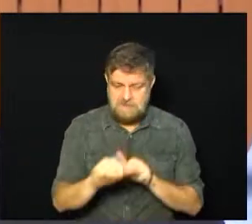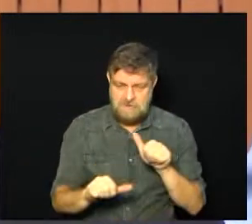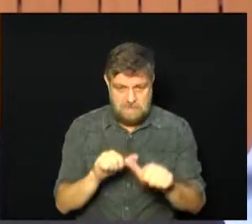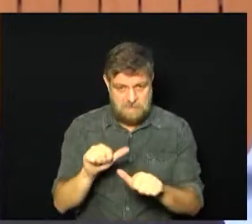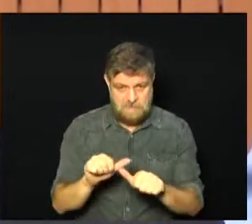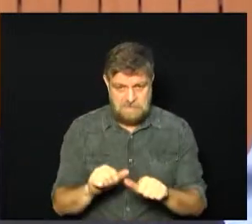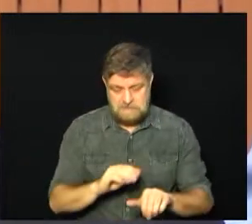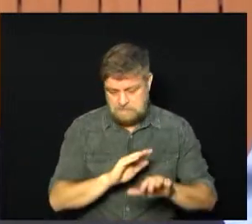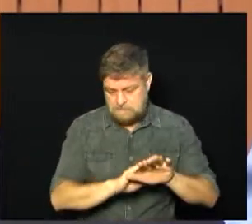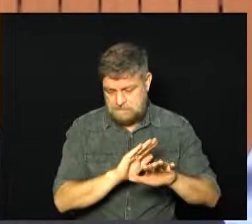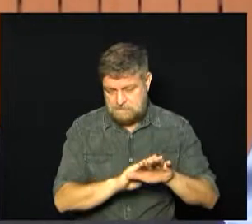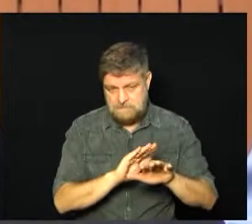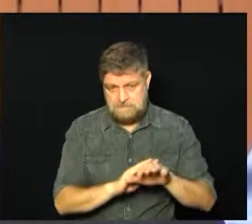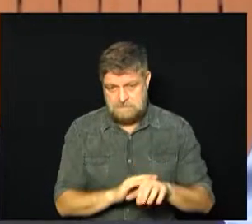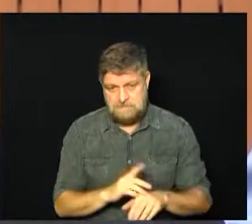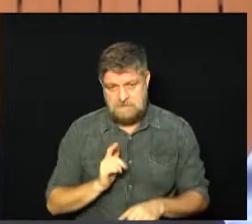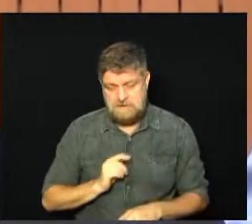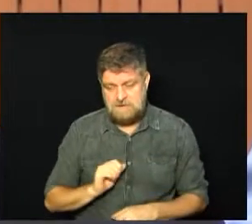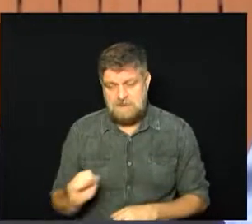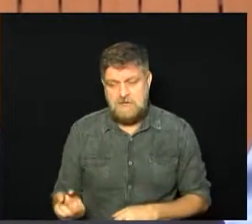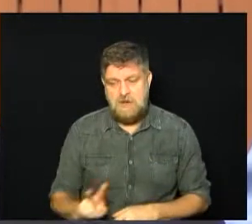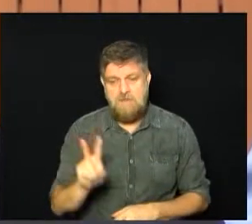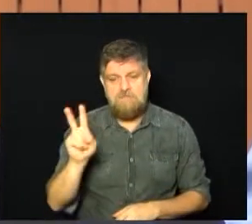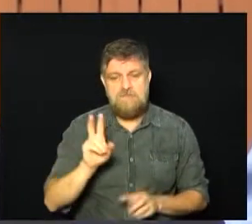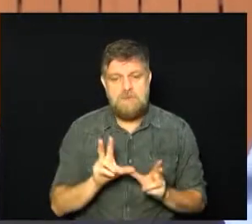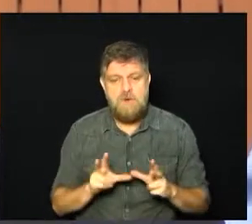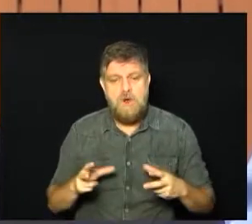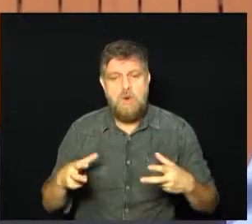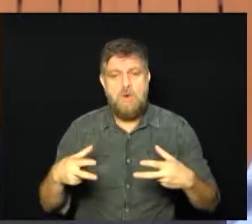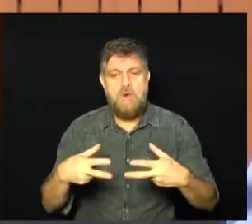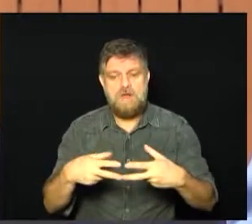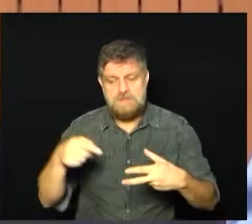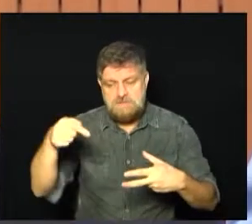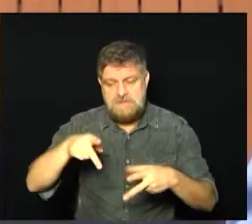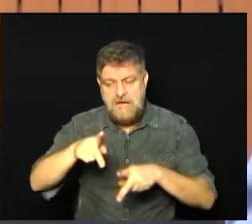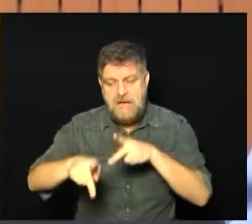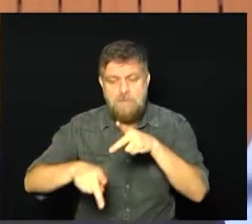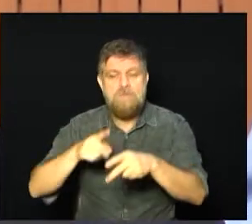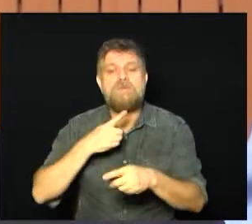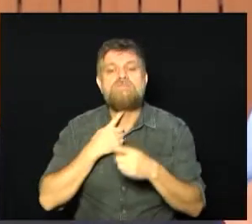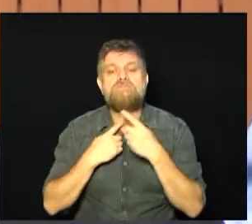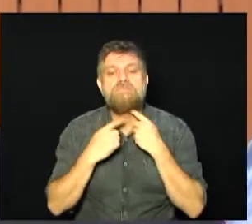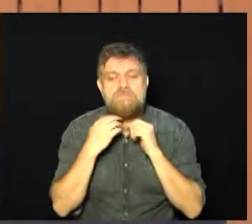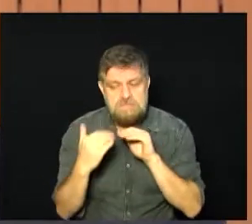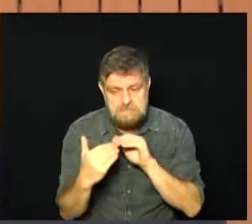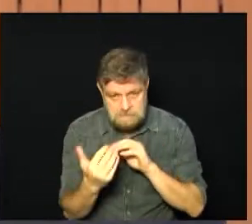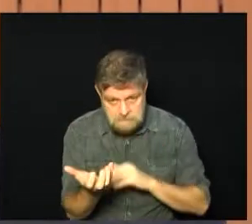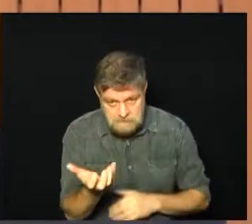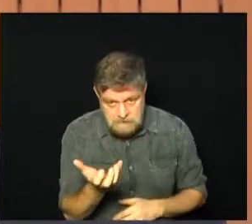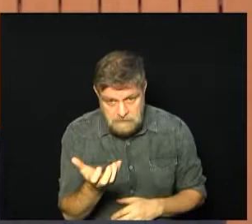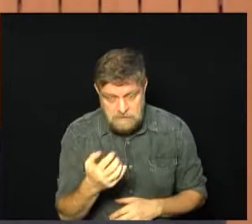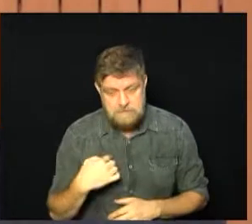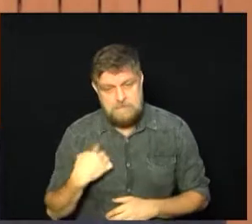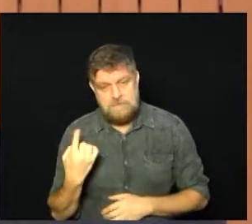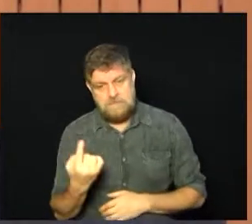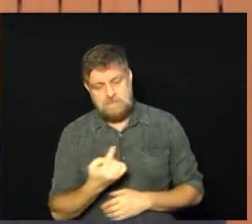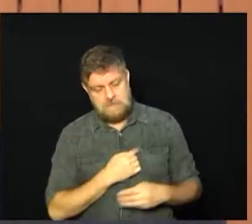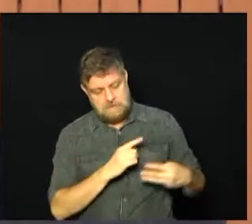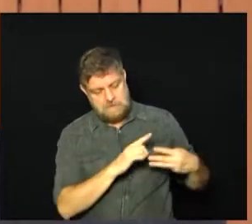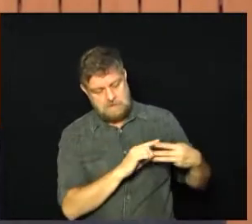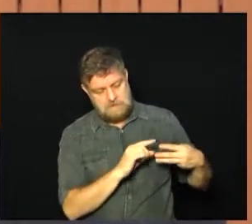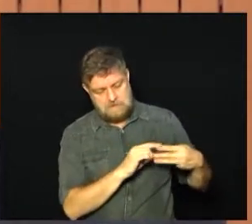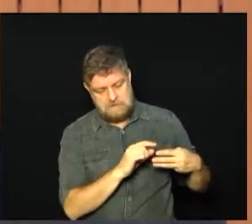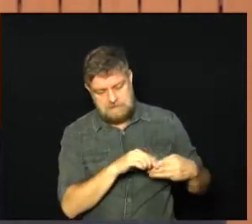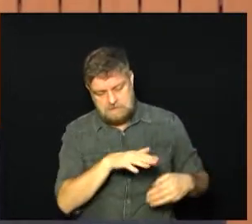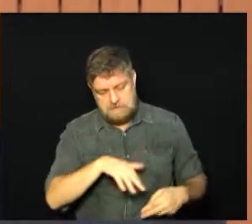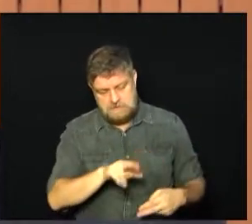só muda se isso for um valor coletivo, se a população quiser isso. Então, a gente, como secretaria, como INDEC, como órgão público